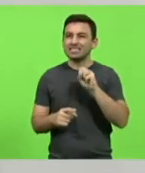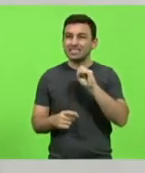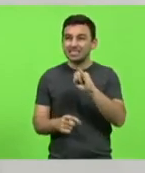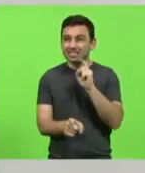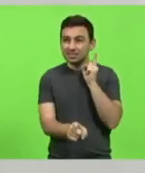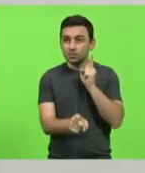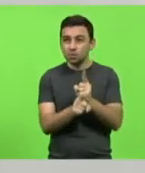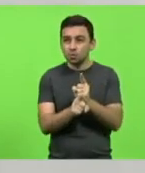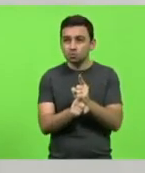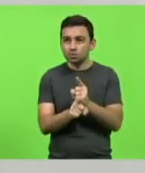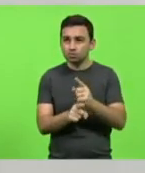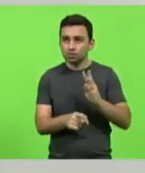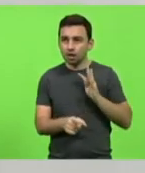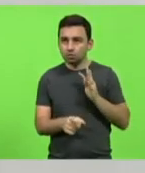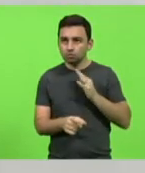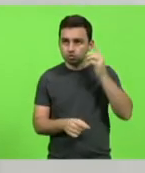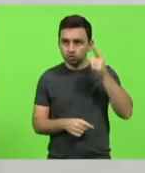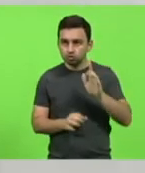diagnóstico técnico